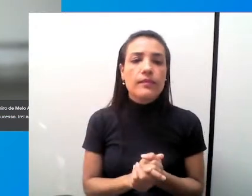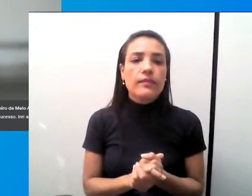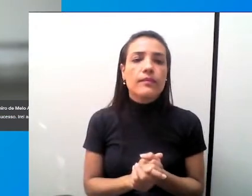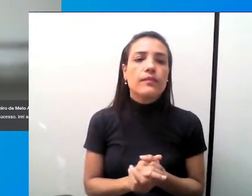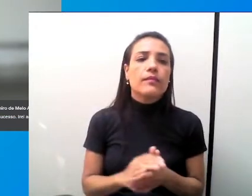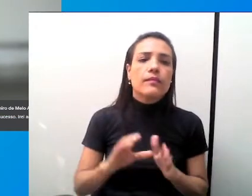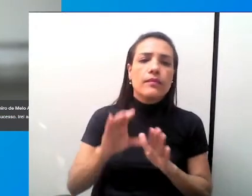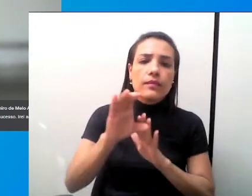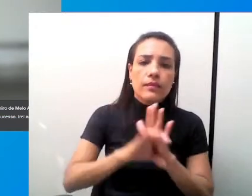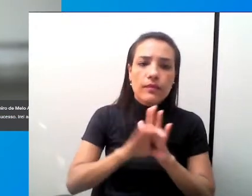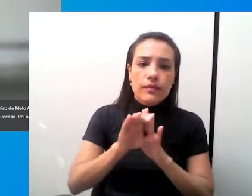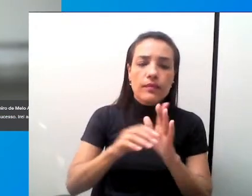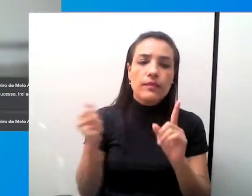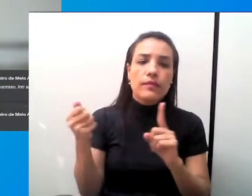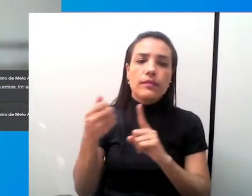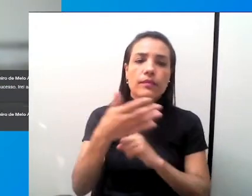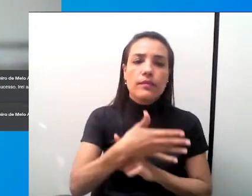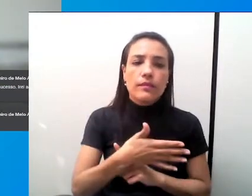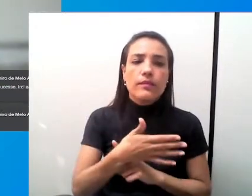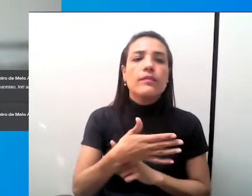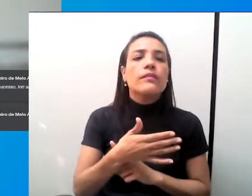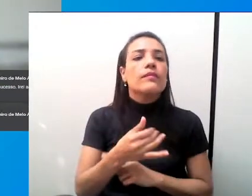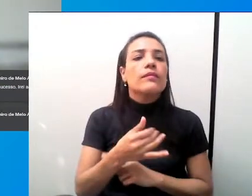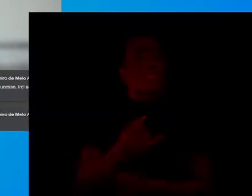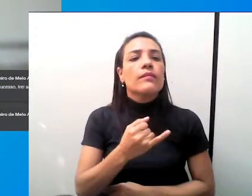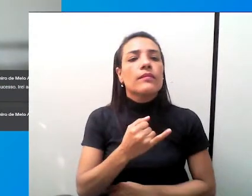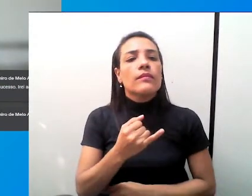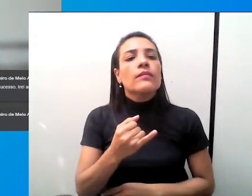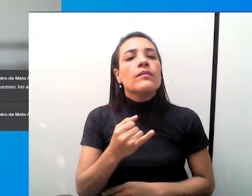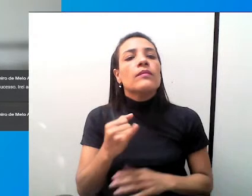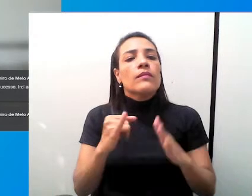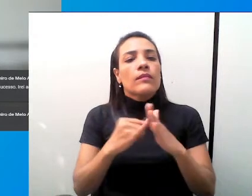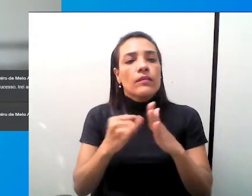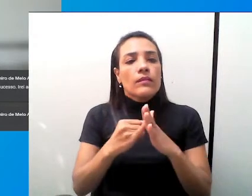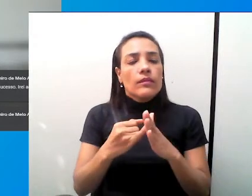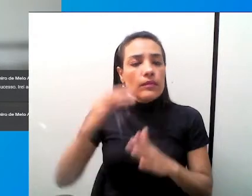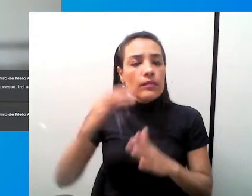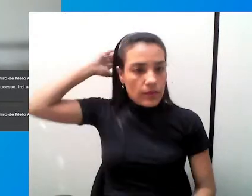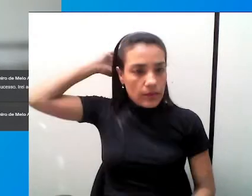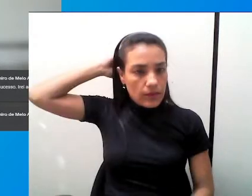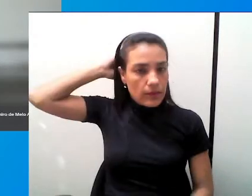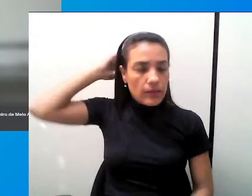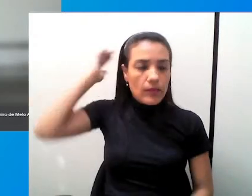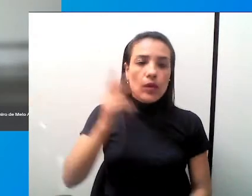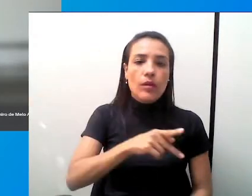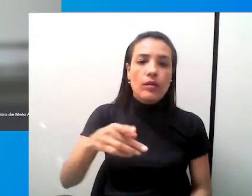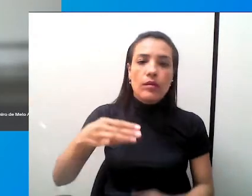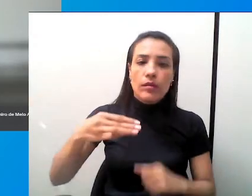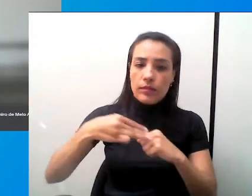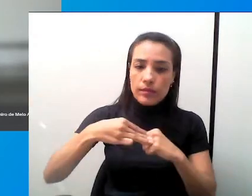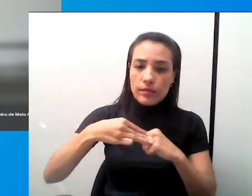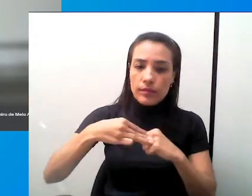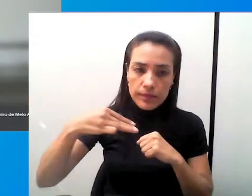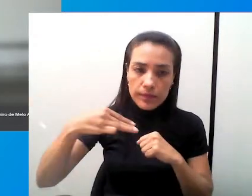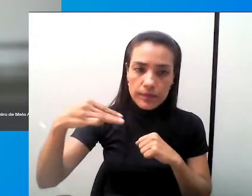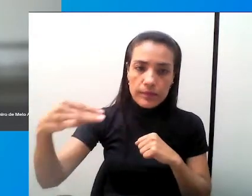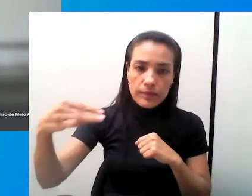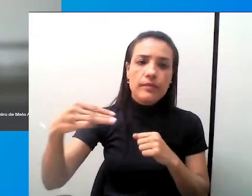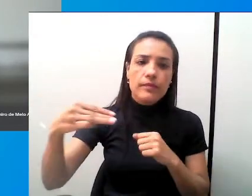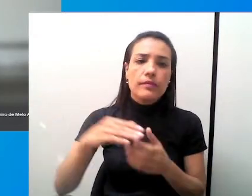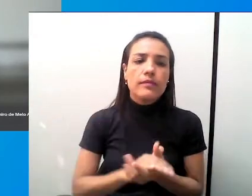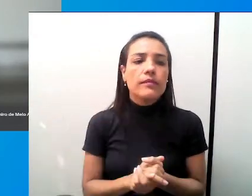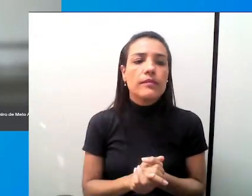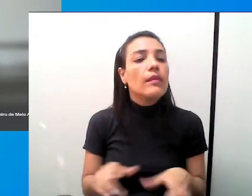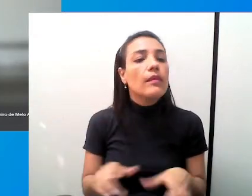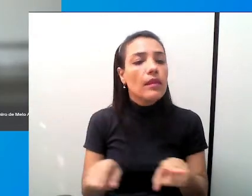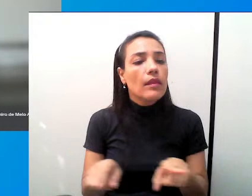da extensão no Instituto Federal do Pará, o professor mestre Fabrício de Medeiros Alho, que é pró-reitor de